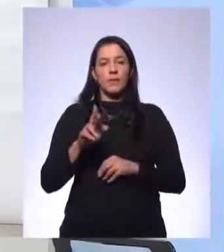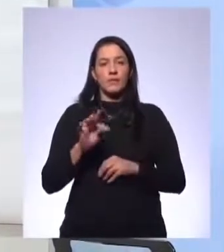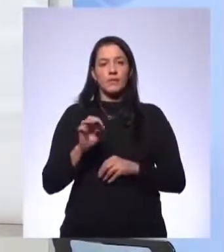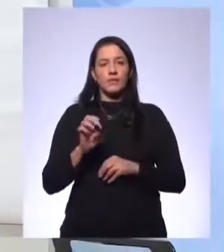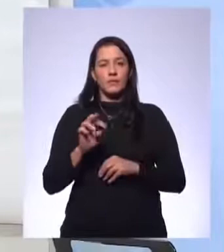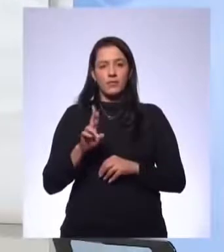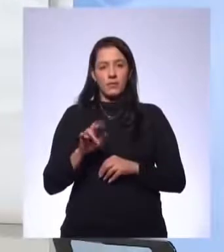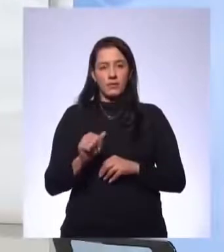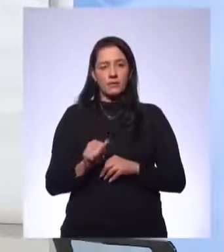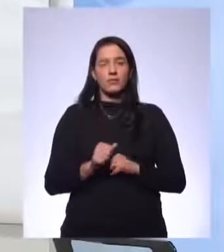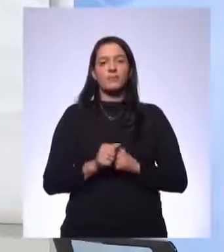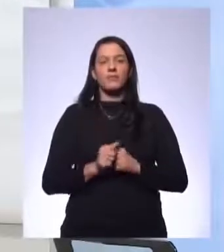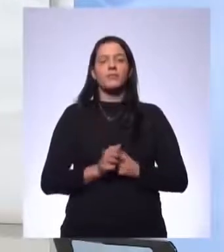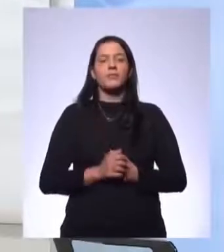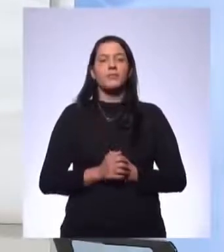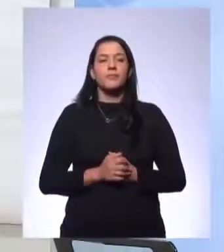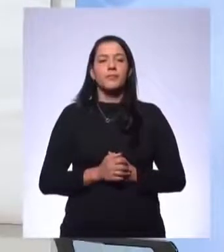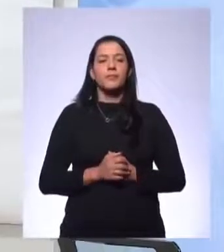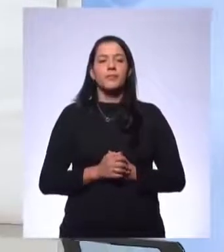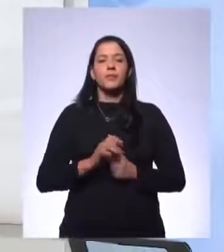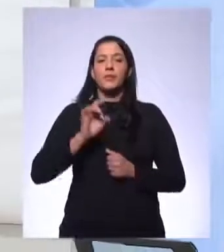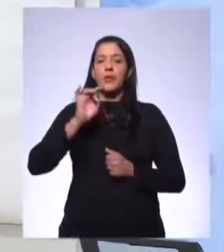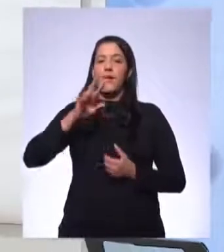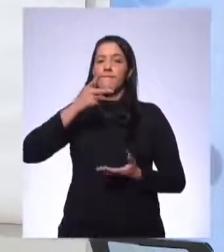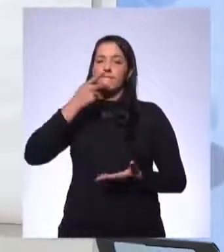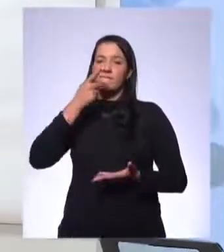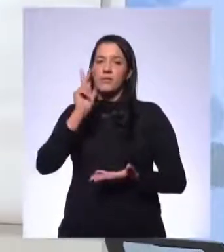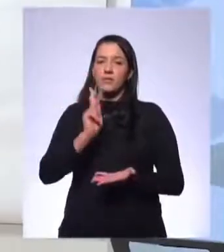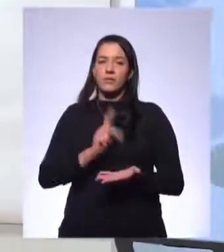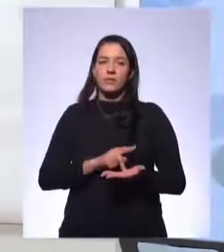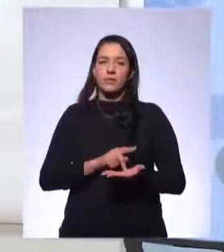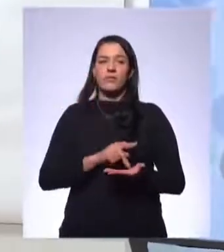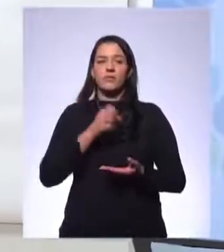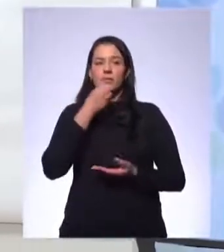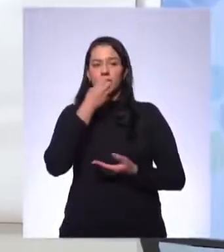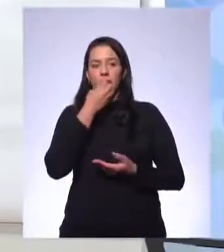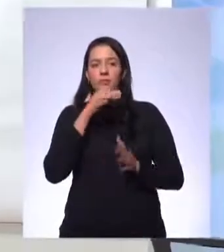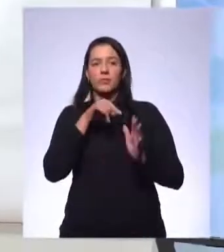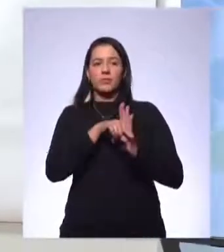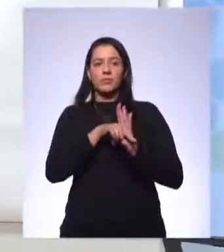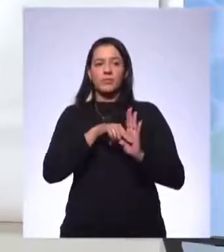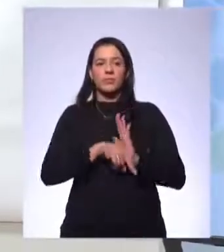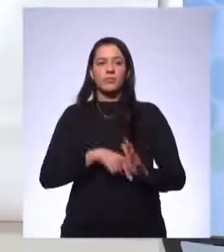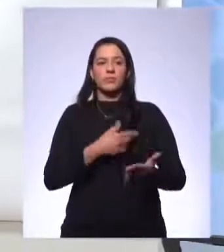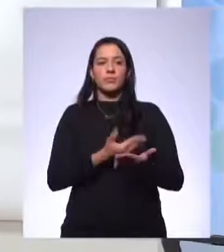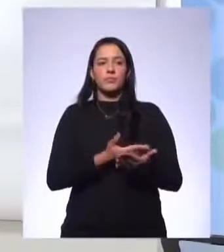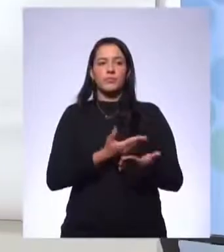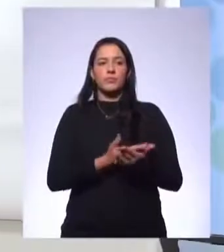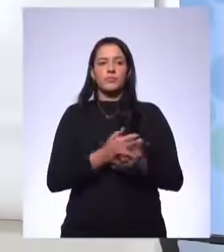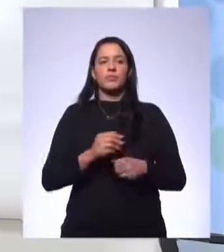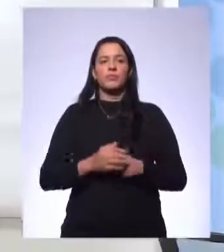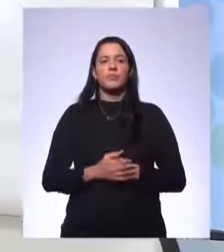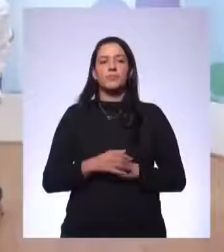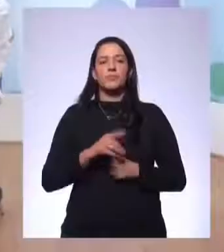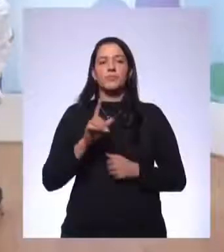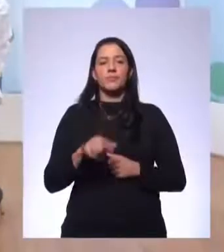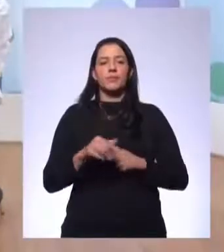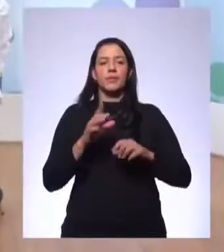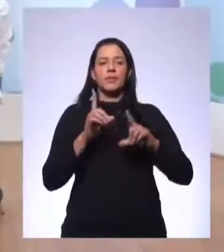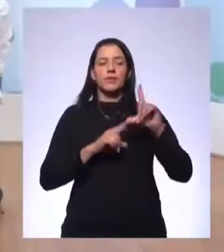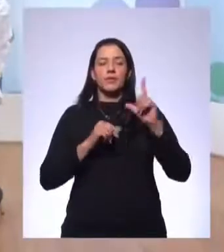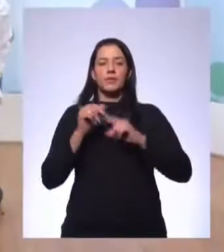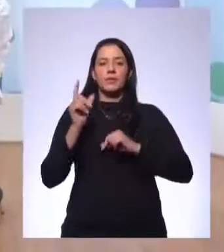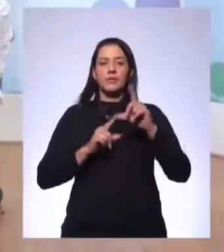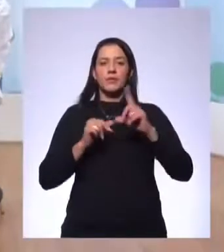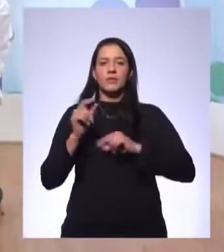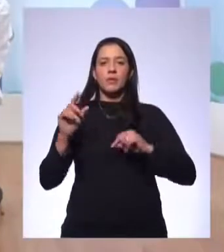hoje. Presta atenção, isso não é a verdade absoluta, é uma boa teoria. Argumento, Magno. O argumento é que as estrelas têm hidrogênio